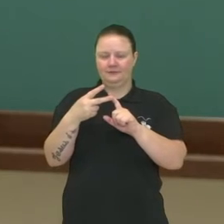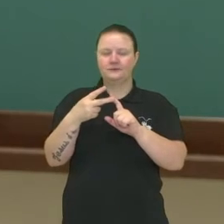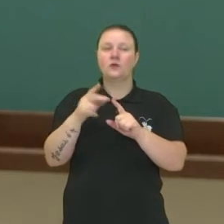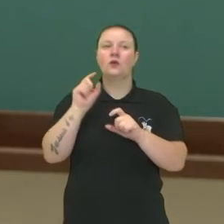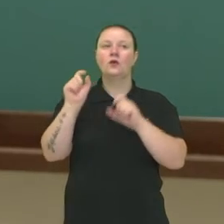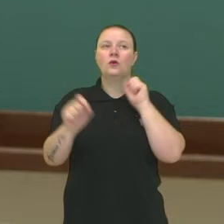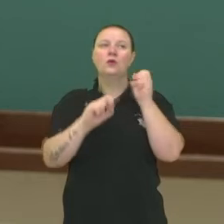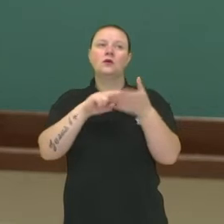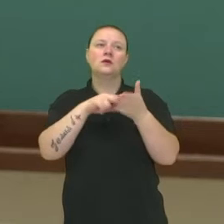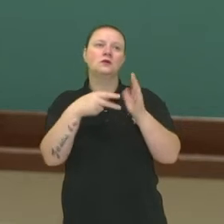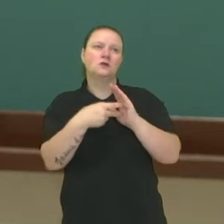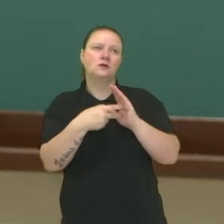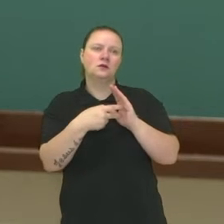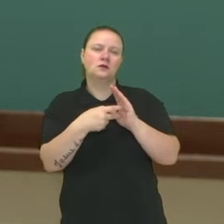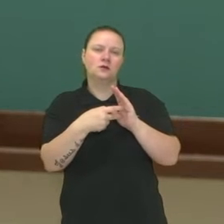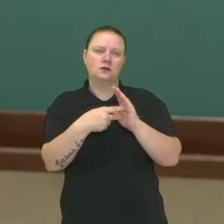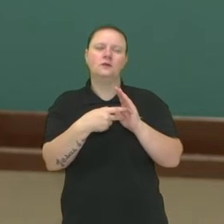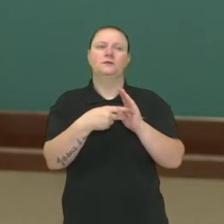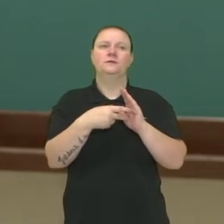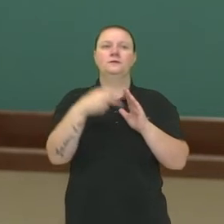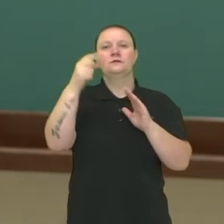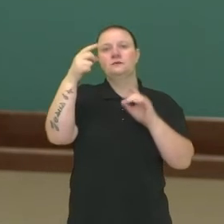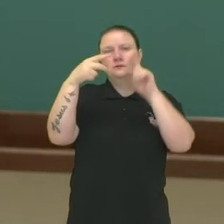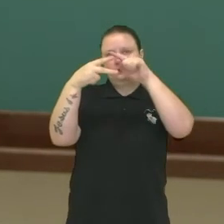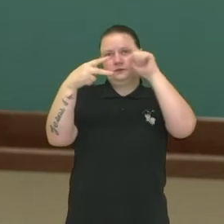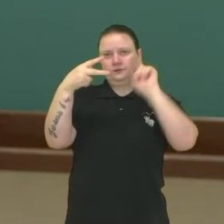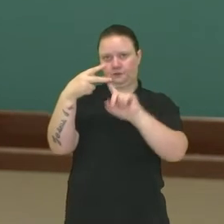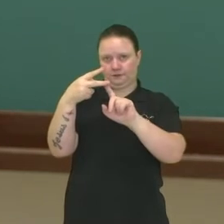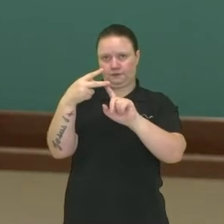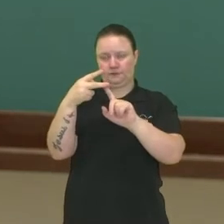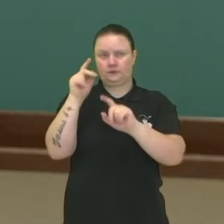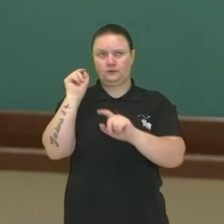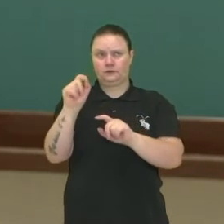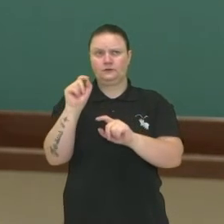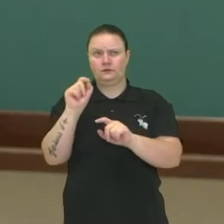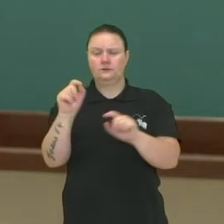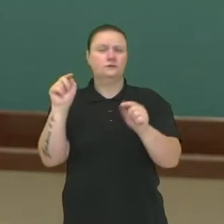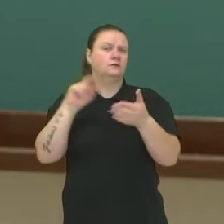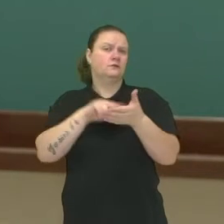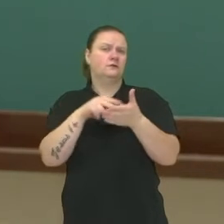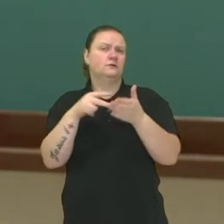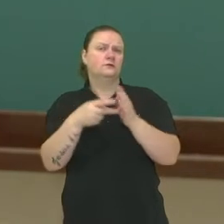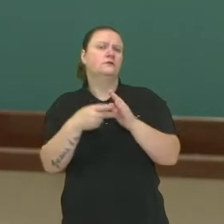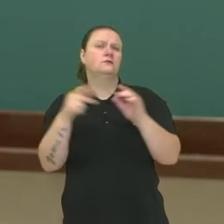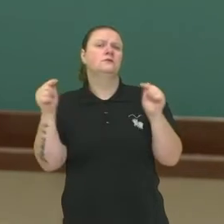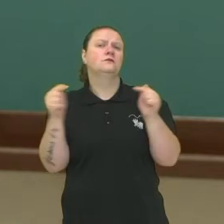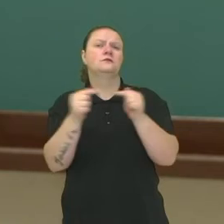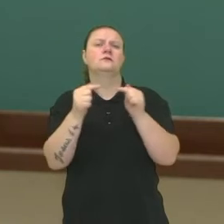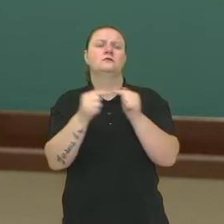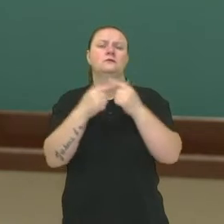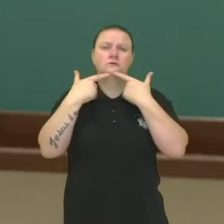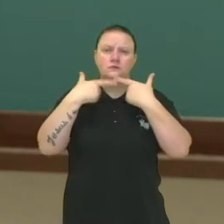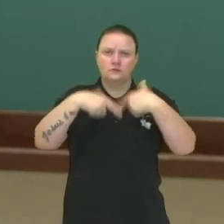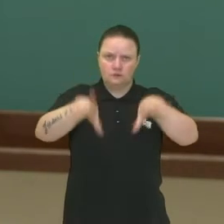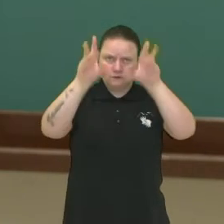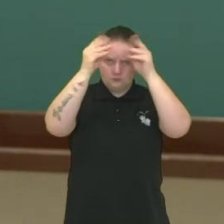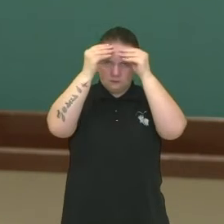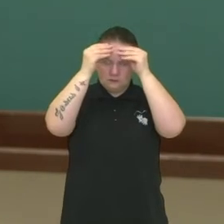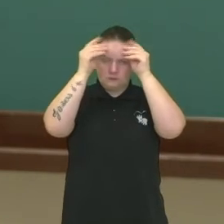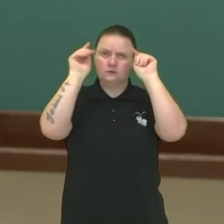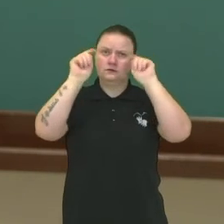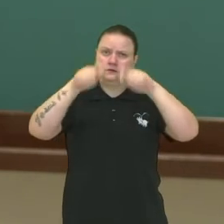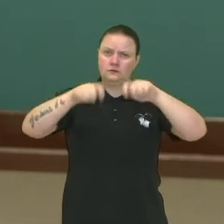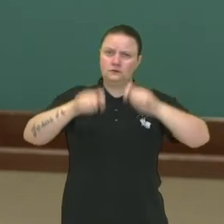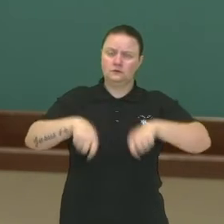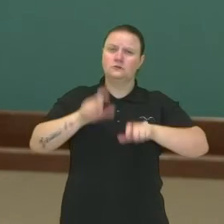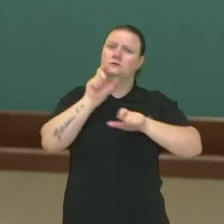é a denotação e a conotação, né? Elas estão ligadas às linguagens com o significado de